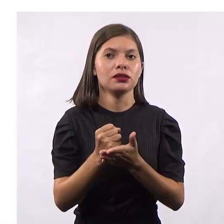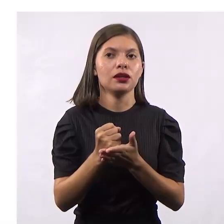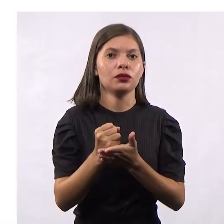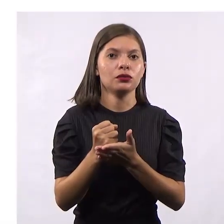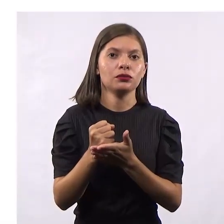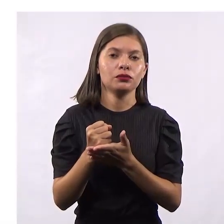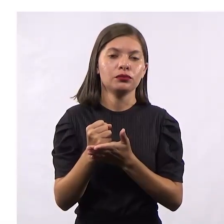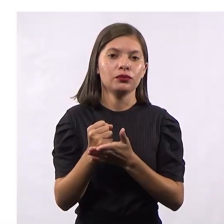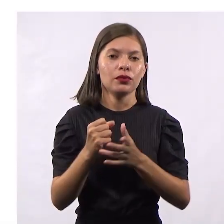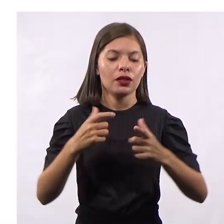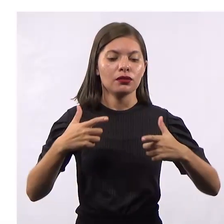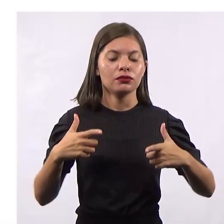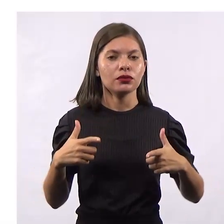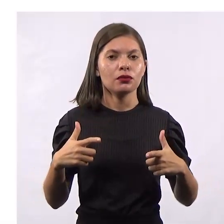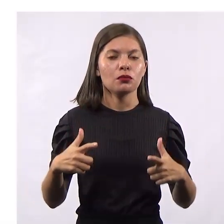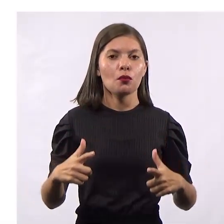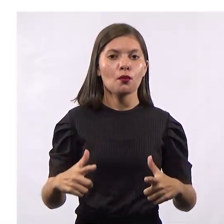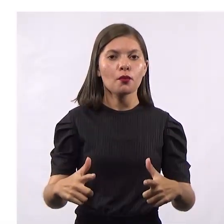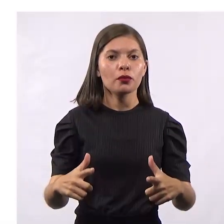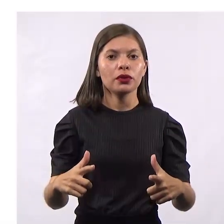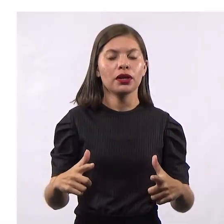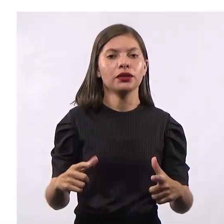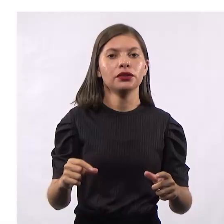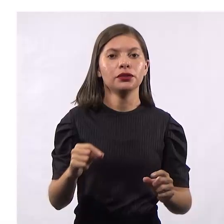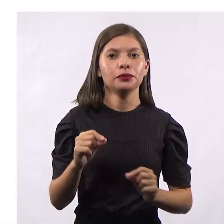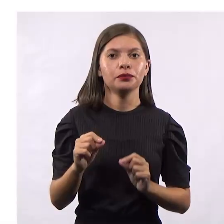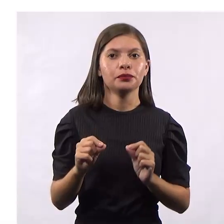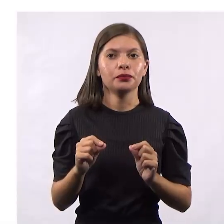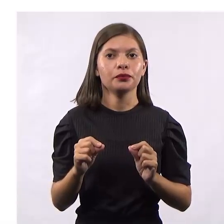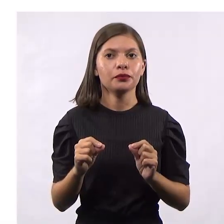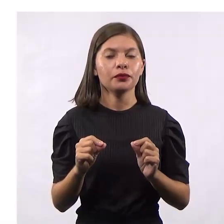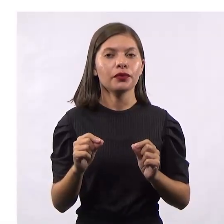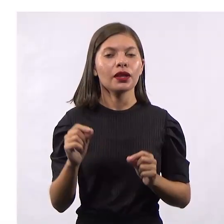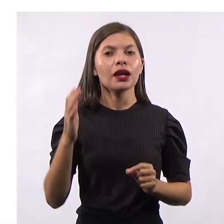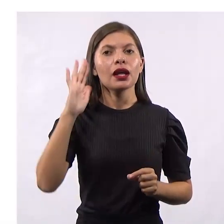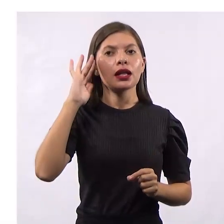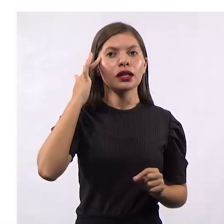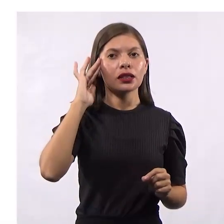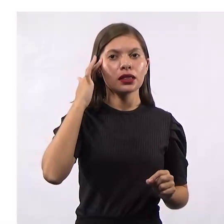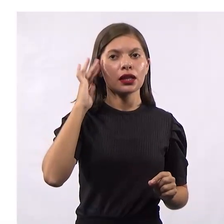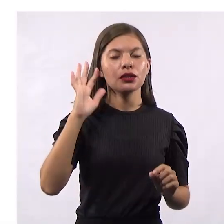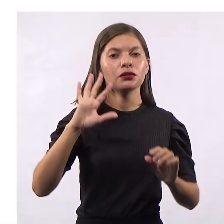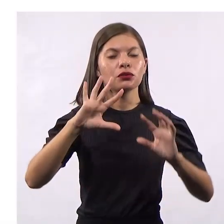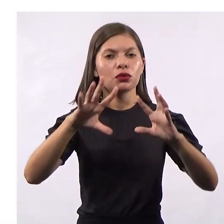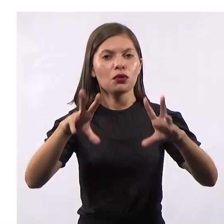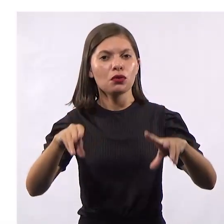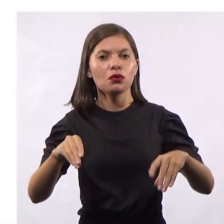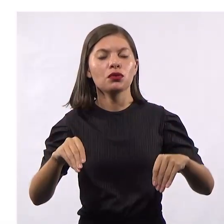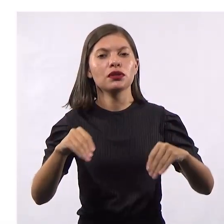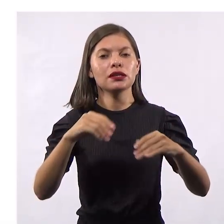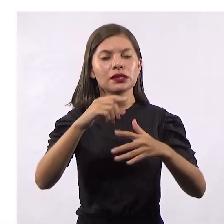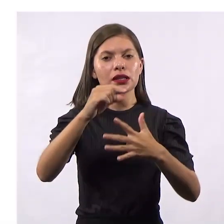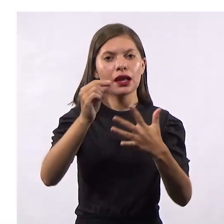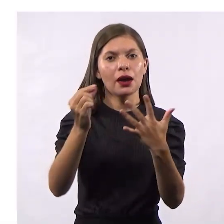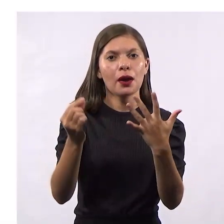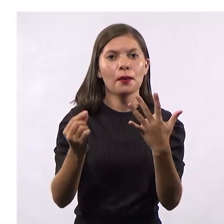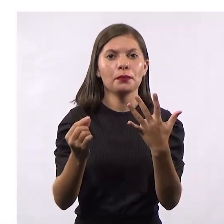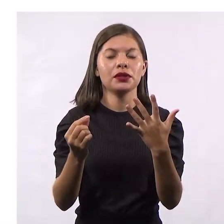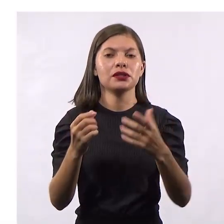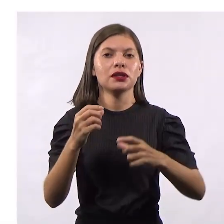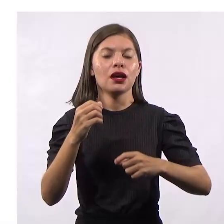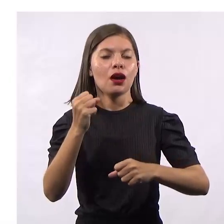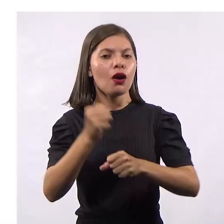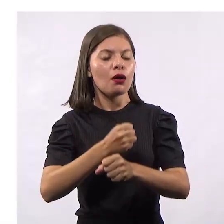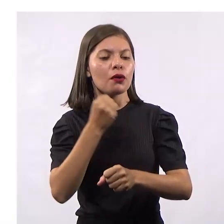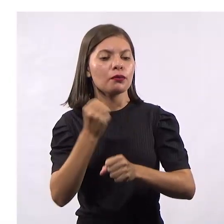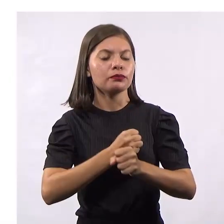de empreendimento em sua integralidade, né? Que compreende a totalidade das etapas